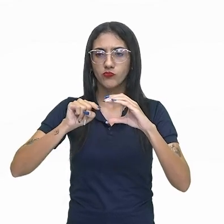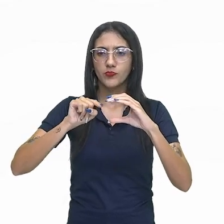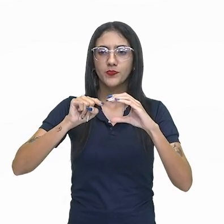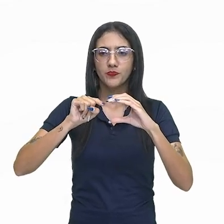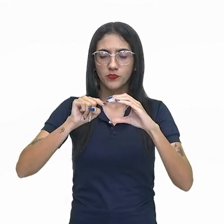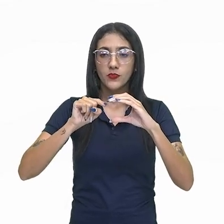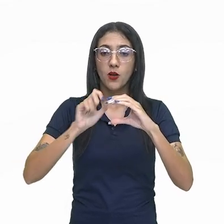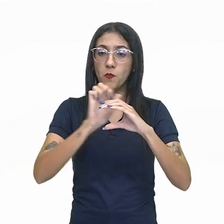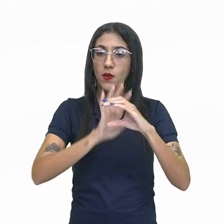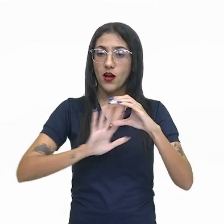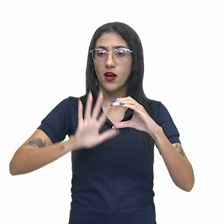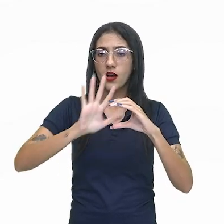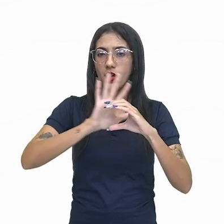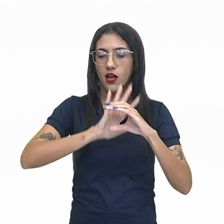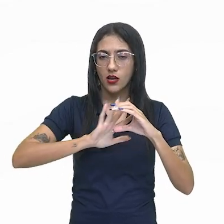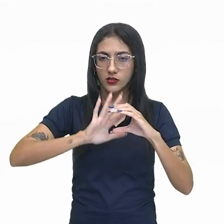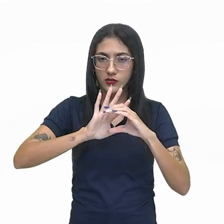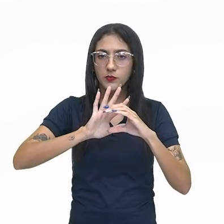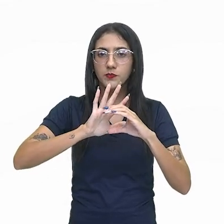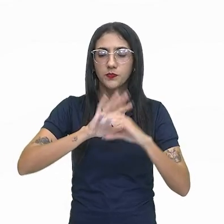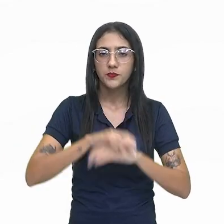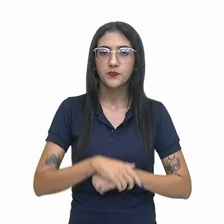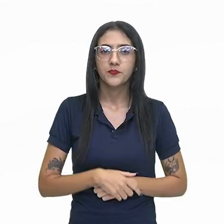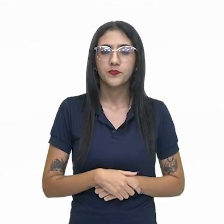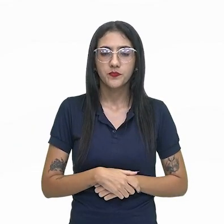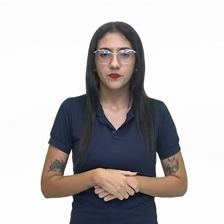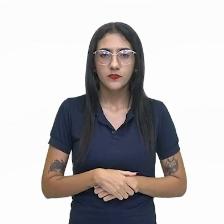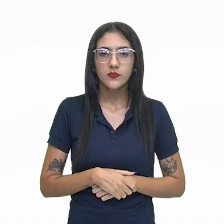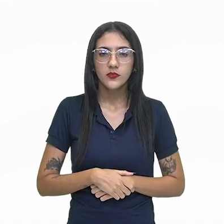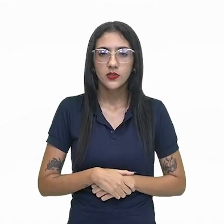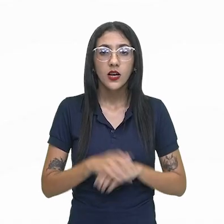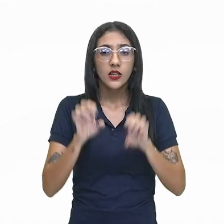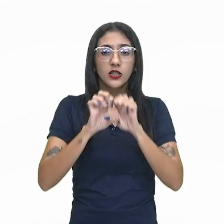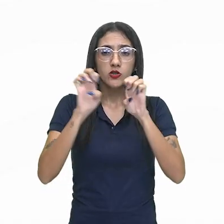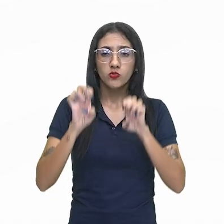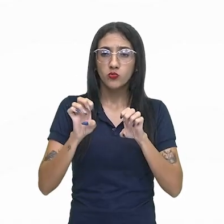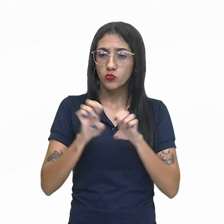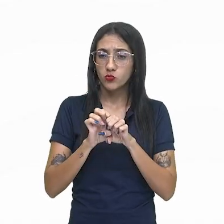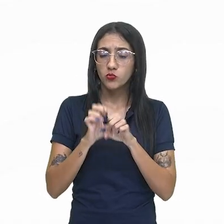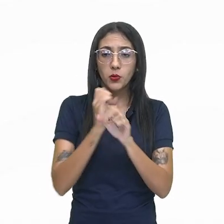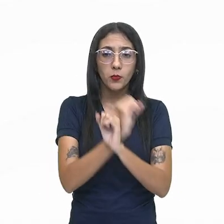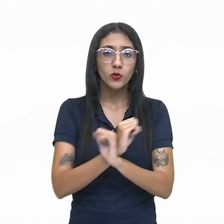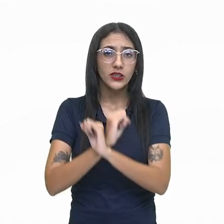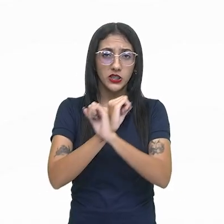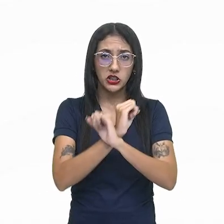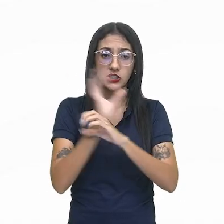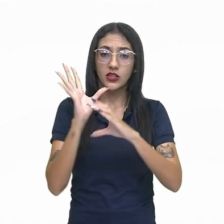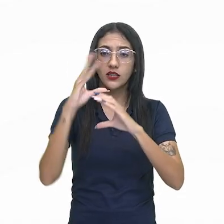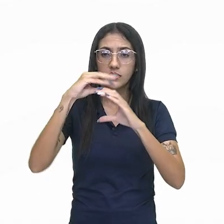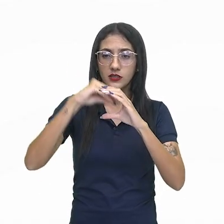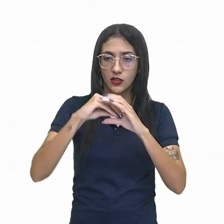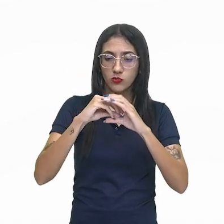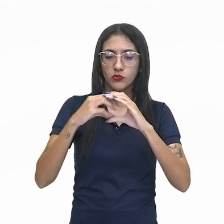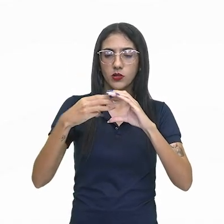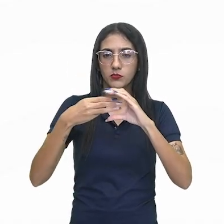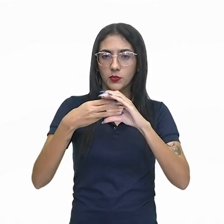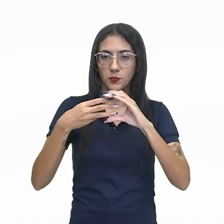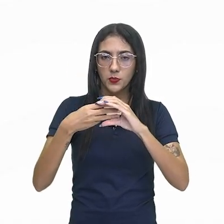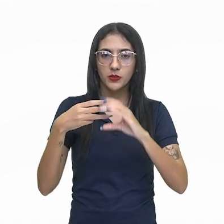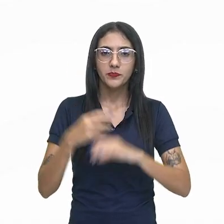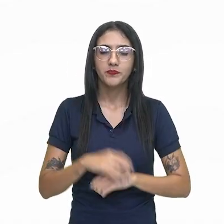delimitar o espaço e manter toda a sua estrutura intacta interna. Ela também